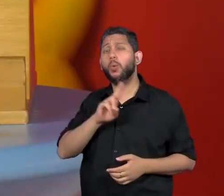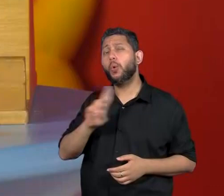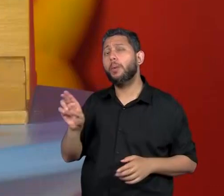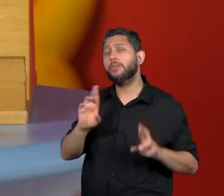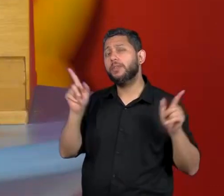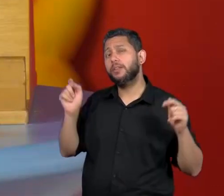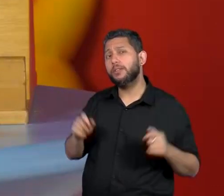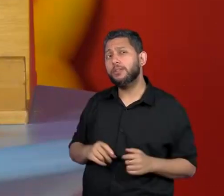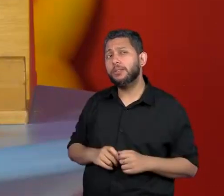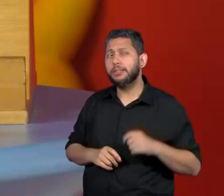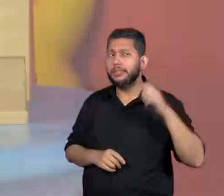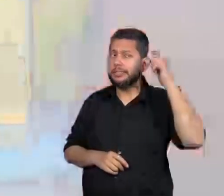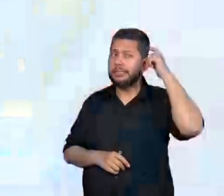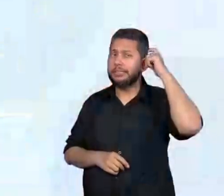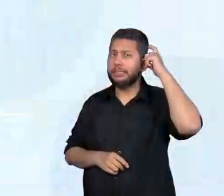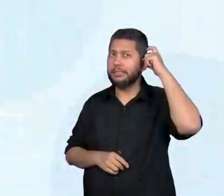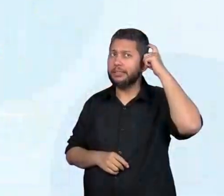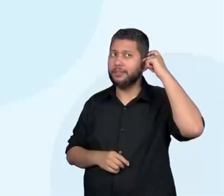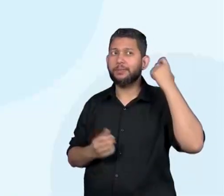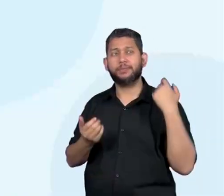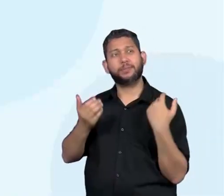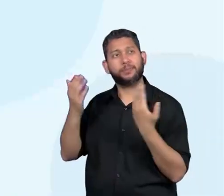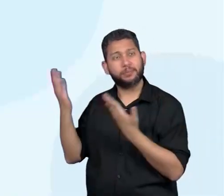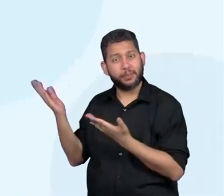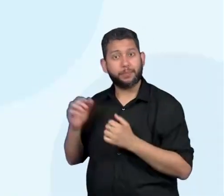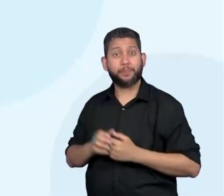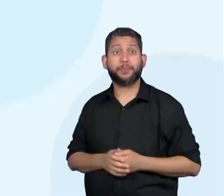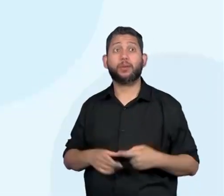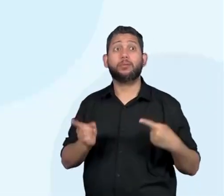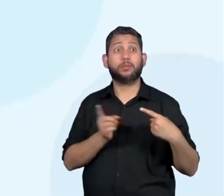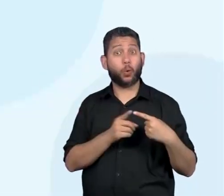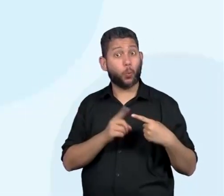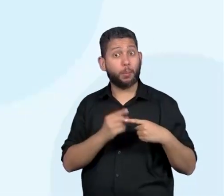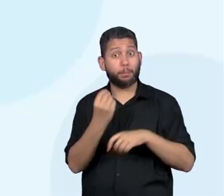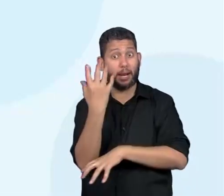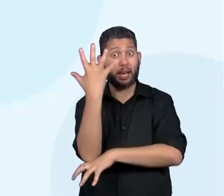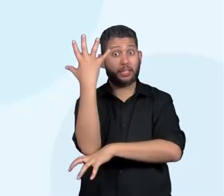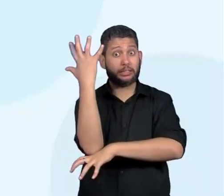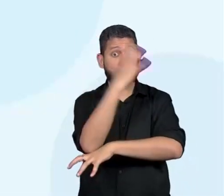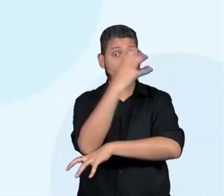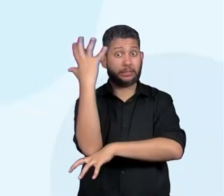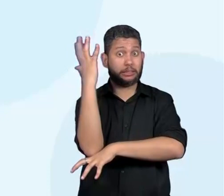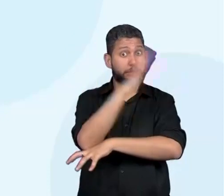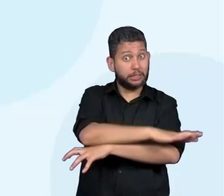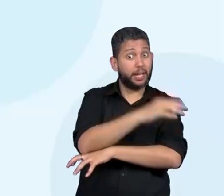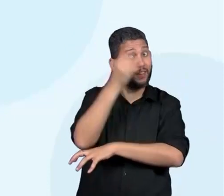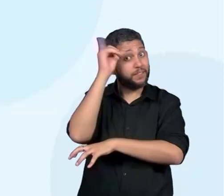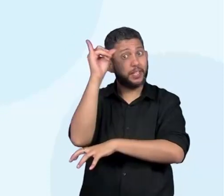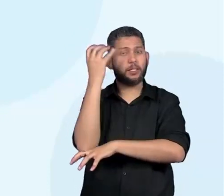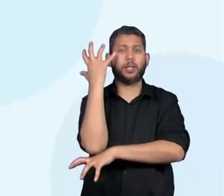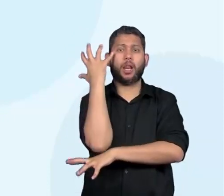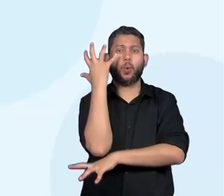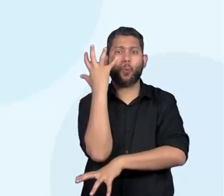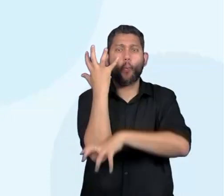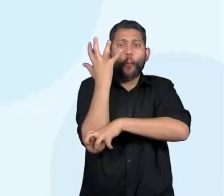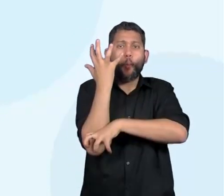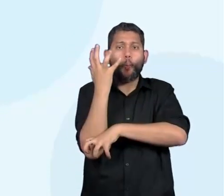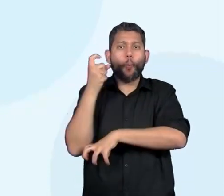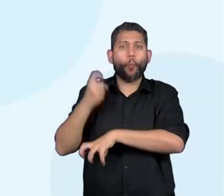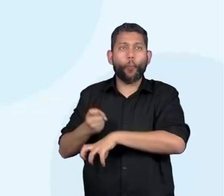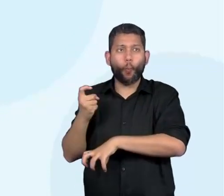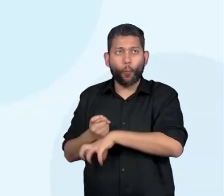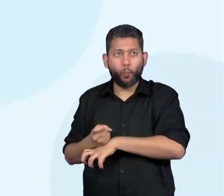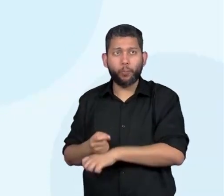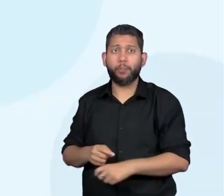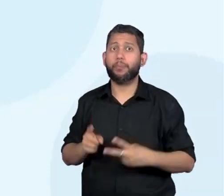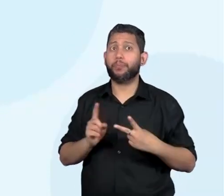respeito disso? Vamos lá, né? Então aí, né, algumas das funções das raízes, né? A sustentação, a gente já